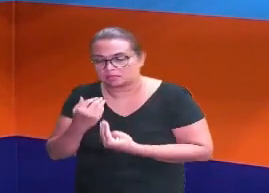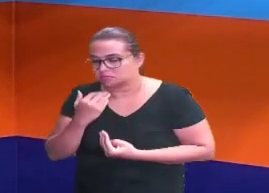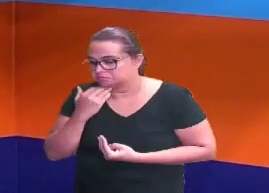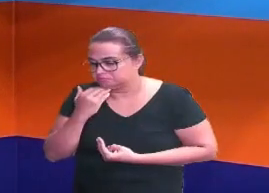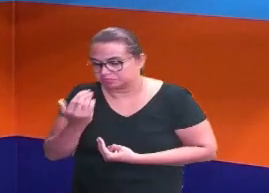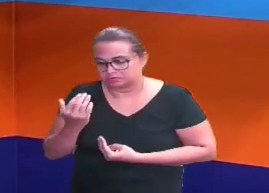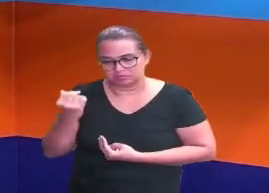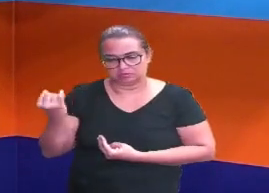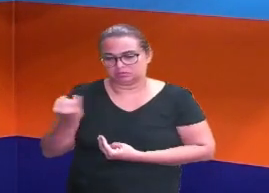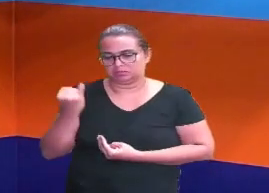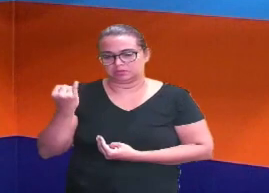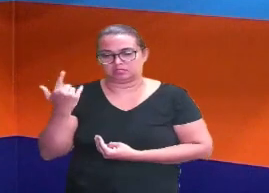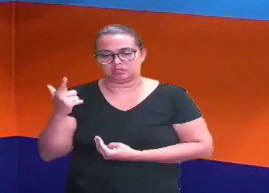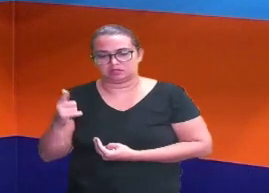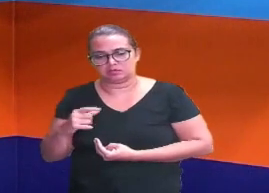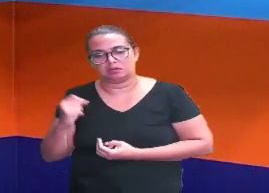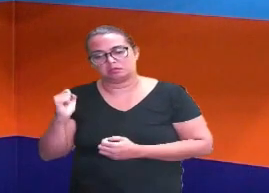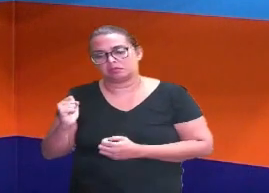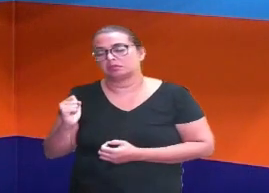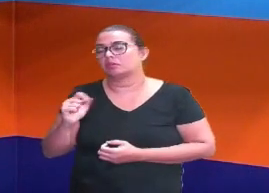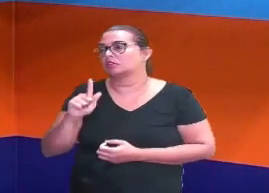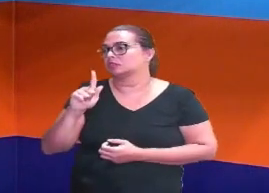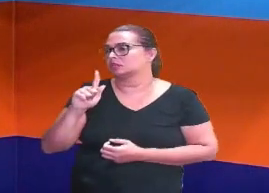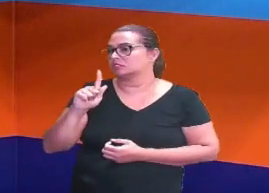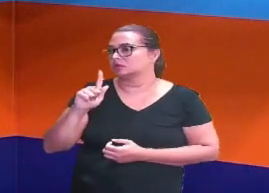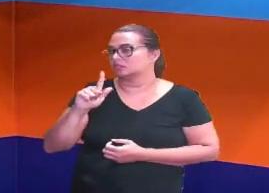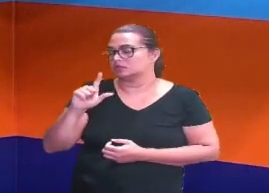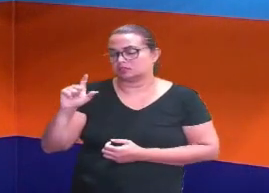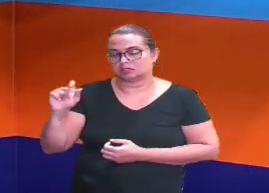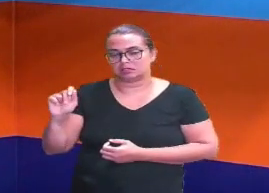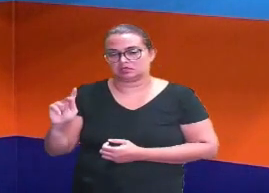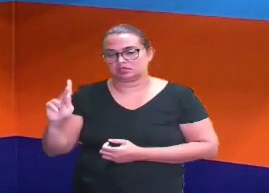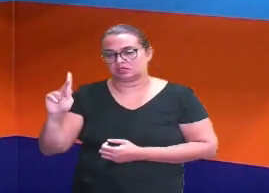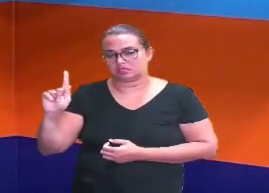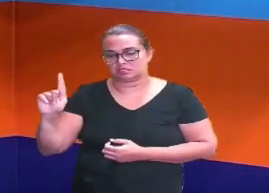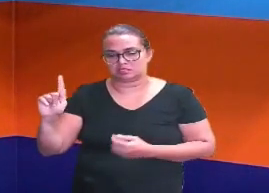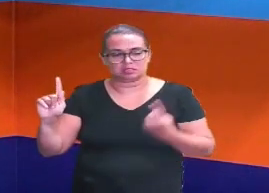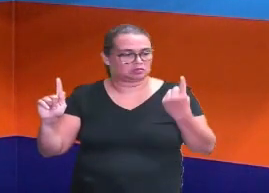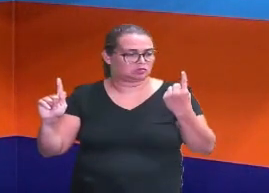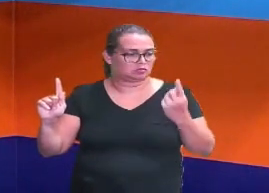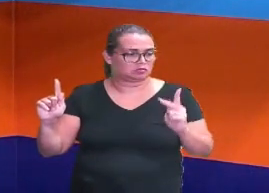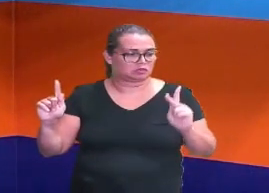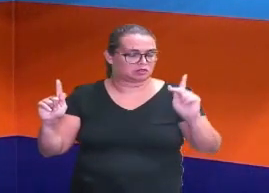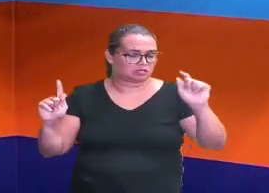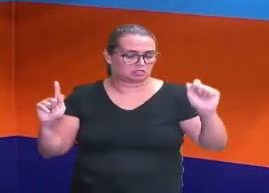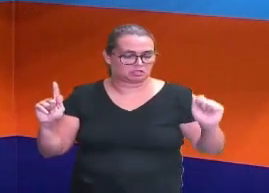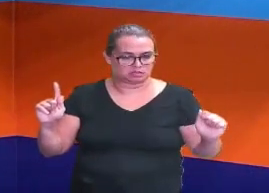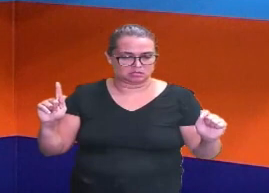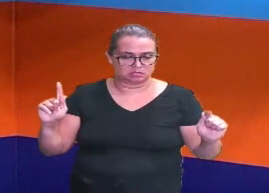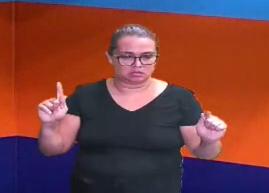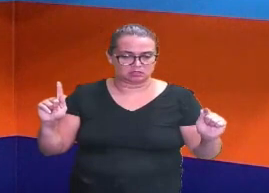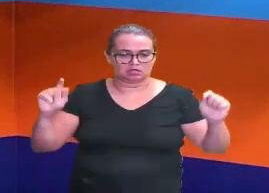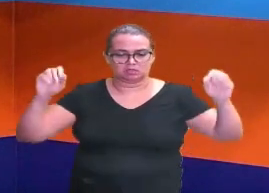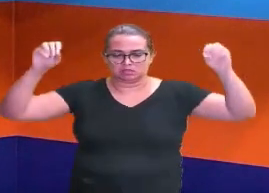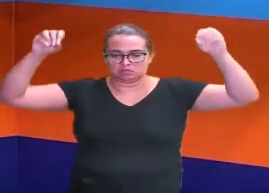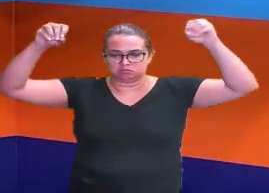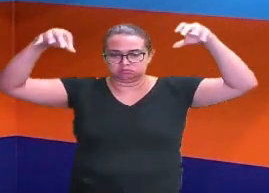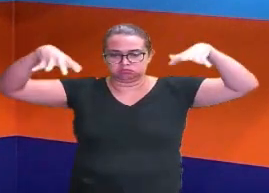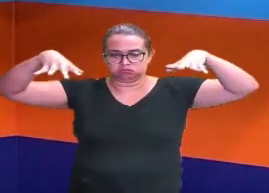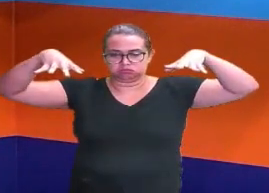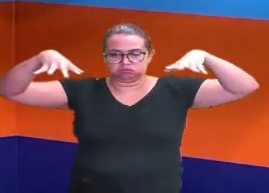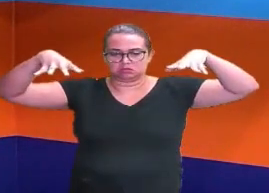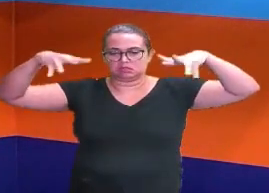Não. Você pode pegar uma esfera de 100 quilos, pegar uma outra esfera de 1 quilo e soltar ao mesmo tempo, feito o Galileu, tá? Aqui